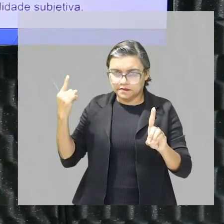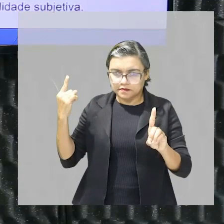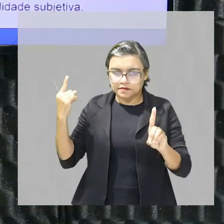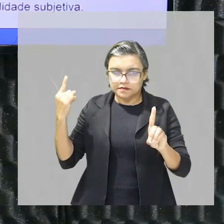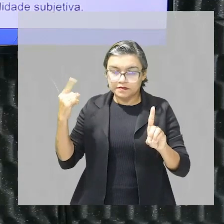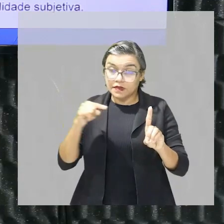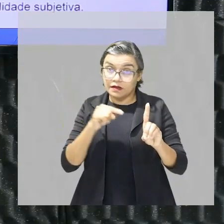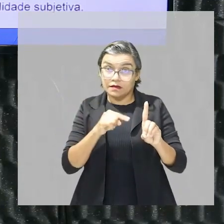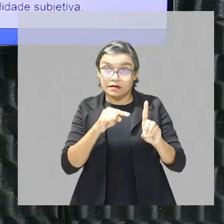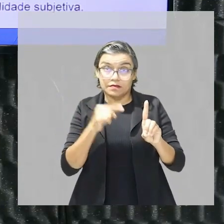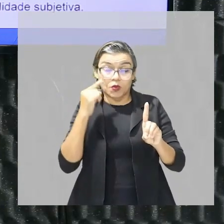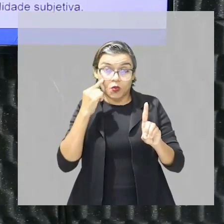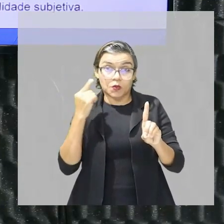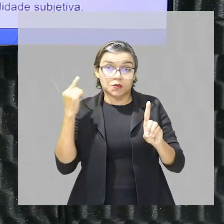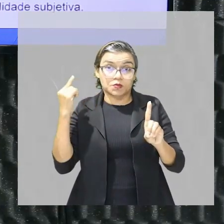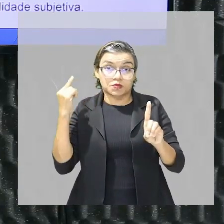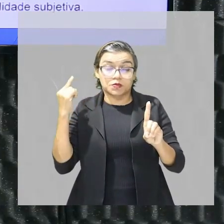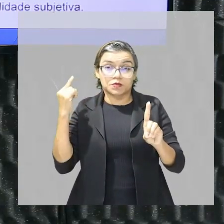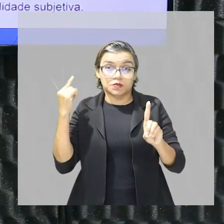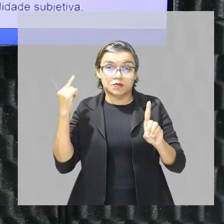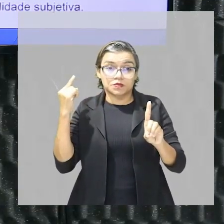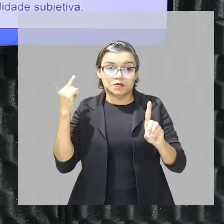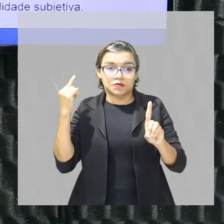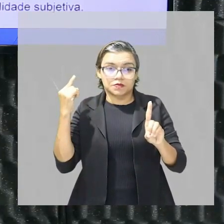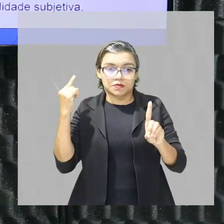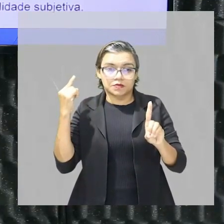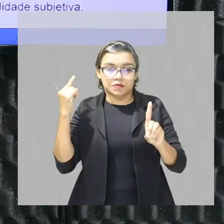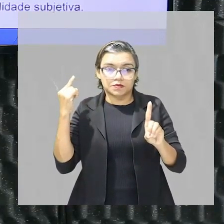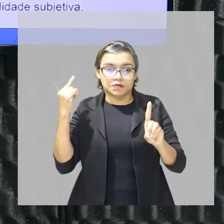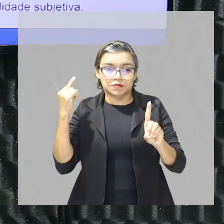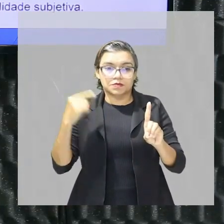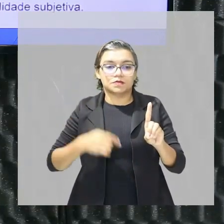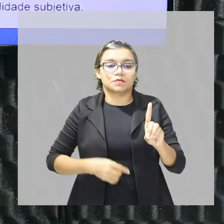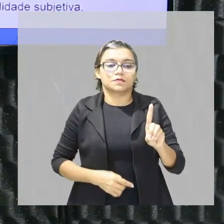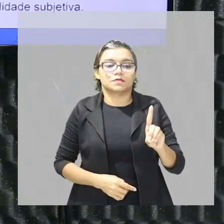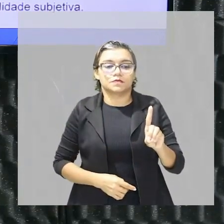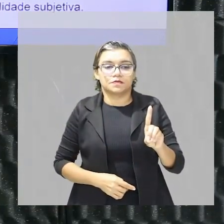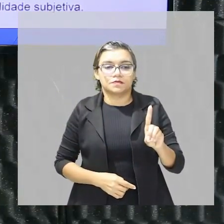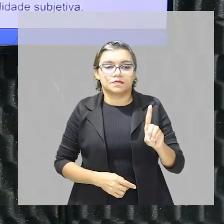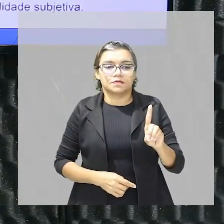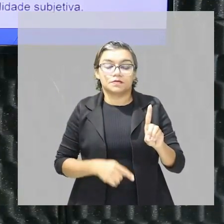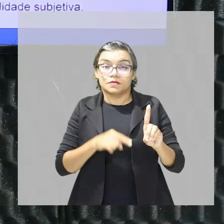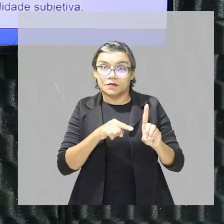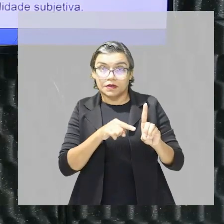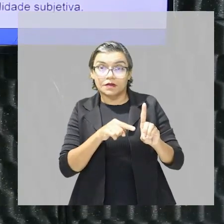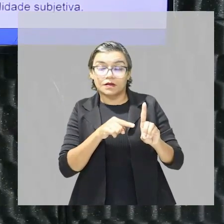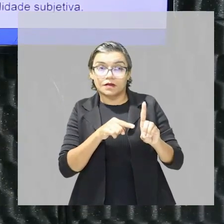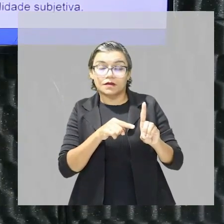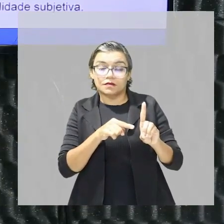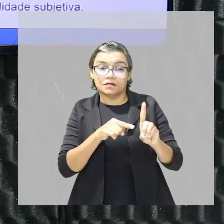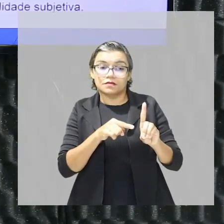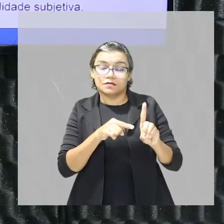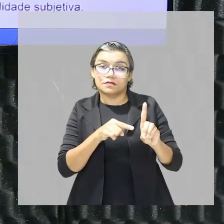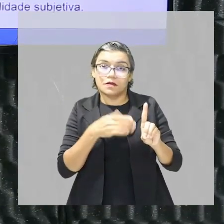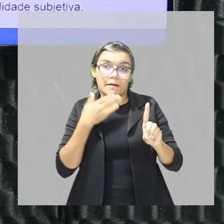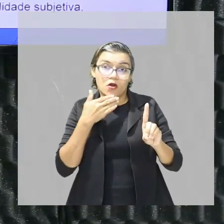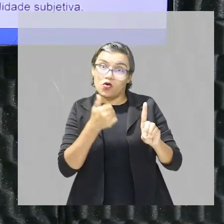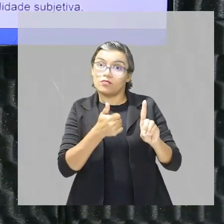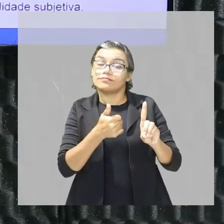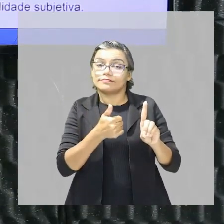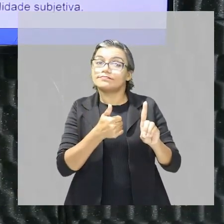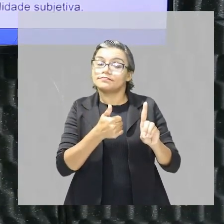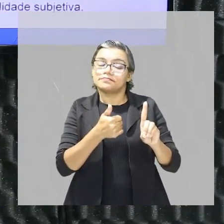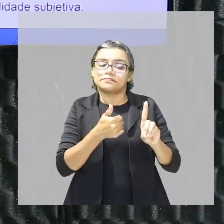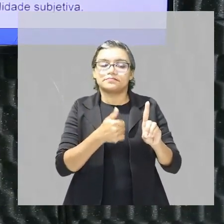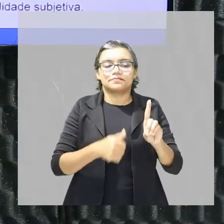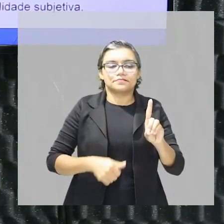alguém que guia e você que chama ela condição tutelar aqui a letra D tem uma opção muito melhor tá